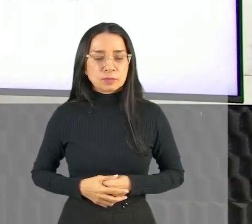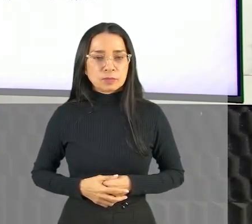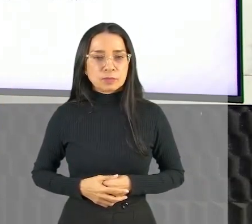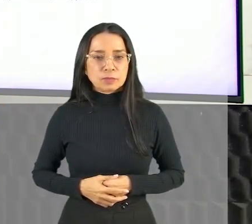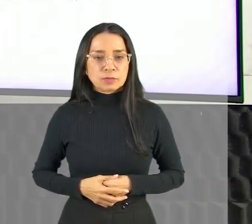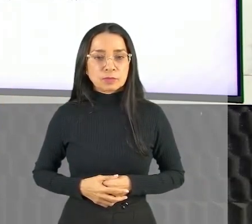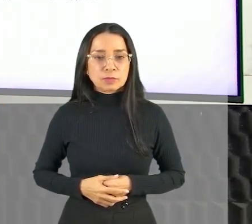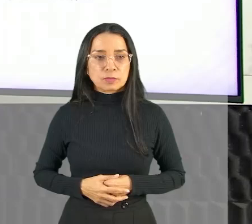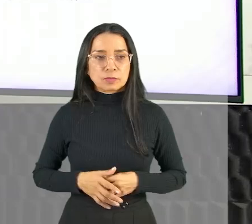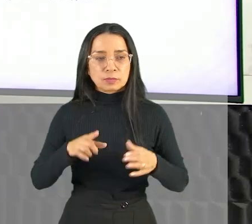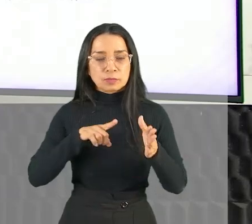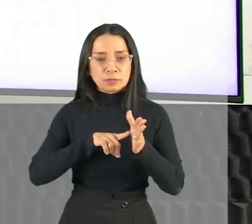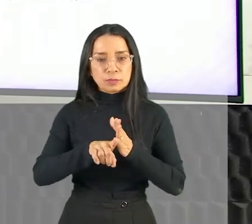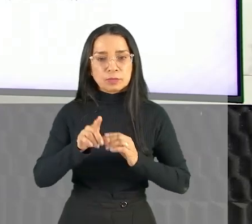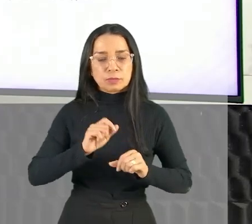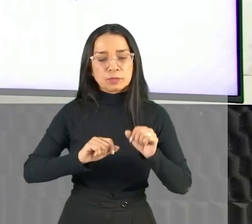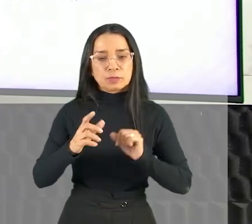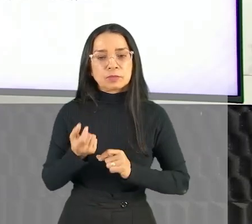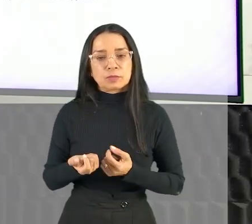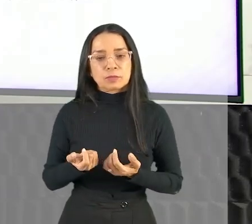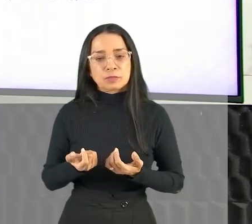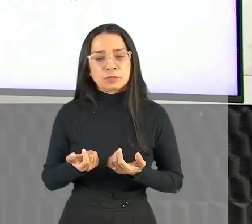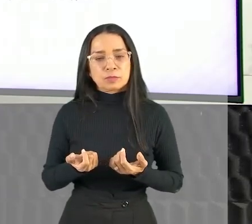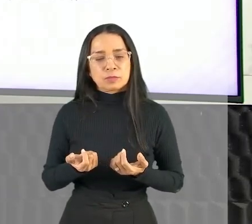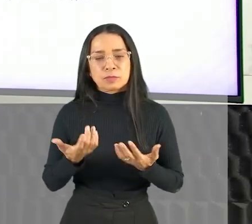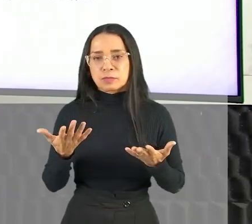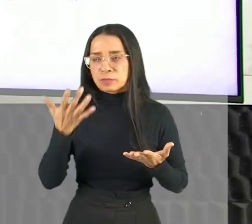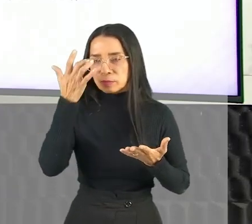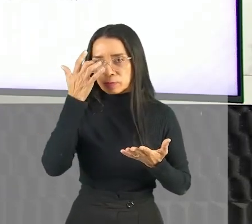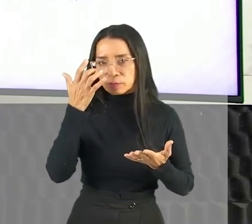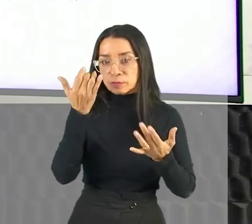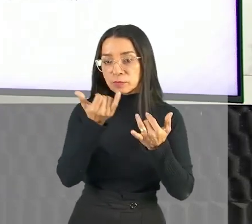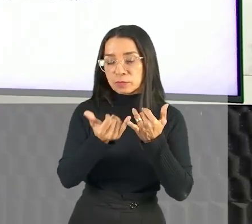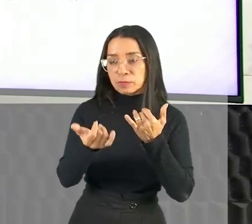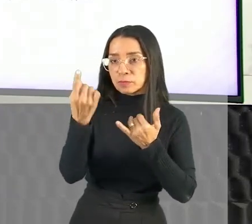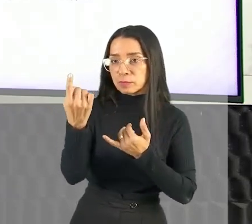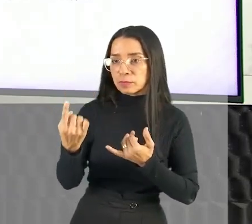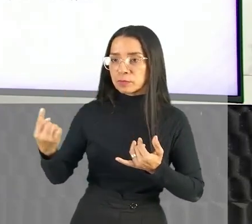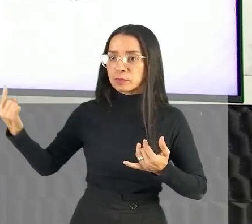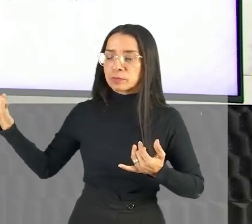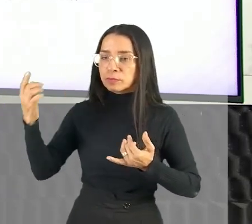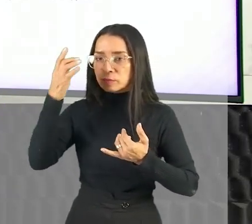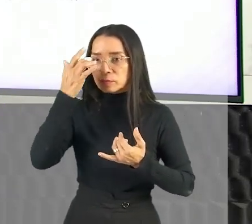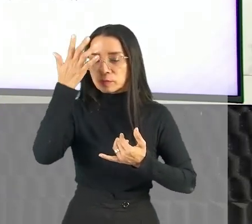costumam ser muito mais fáceis, né, do que as outras questões,